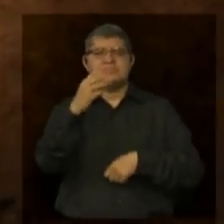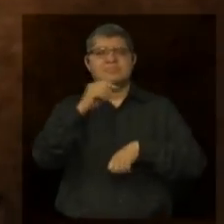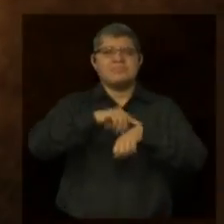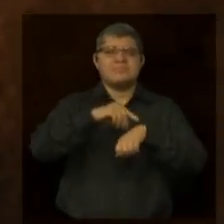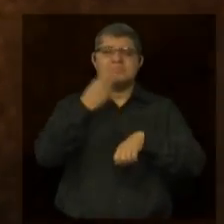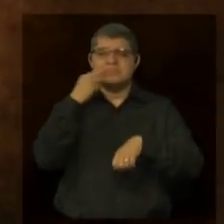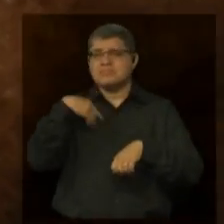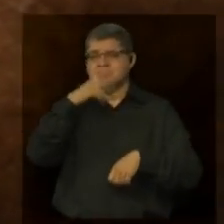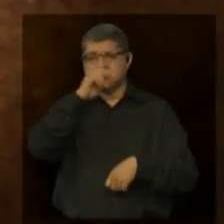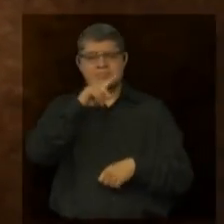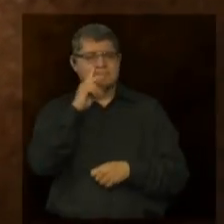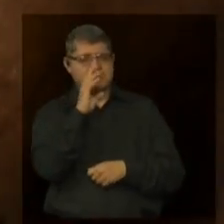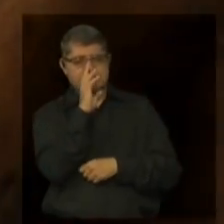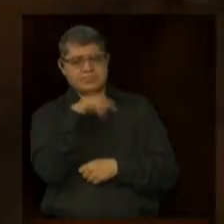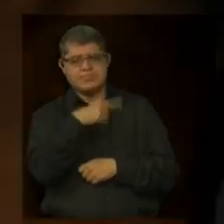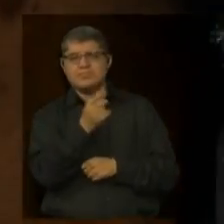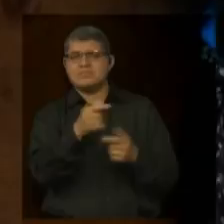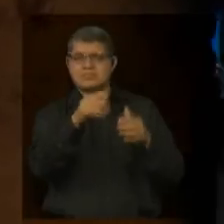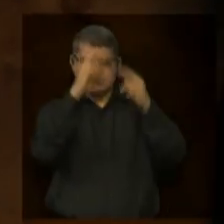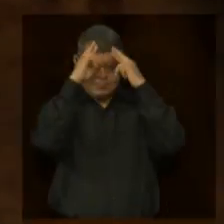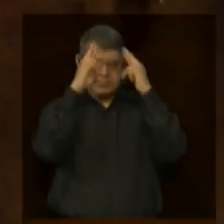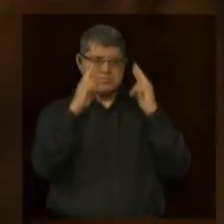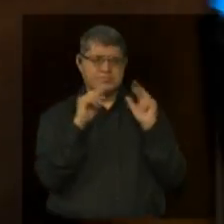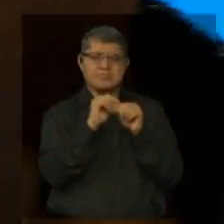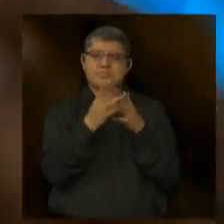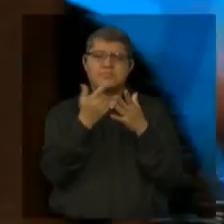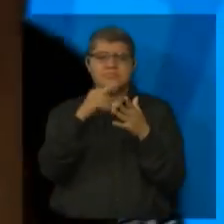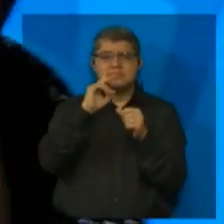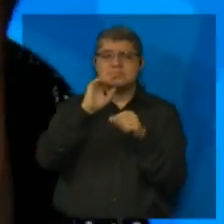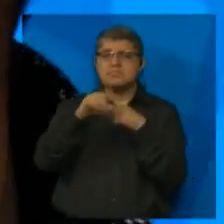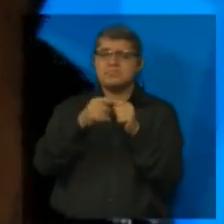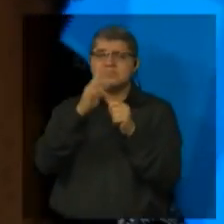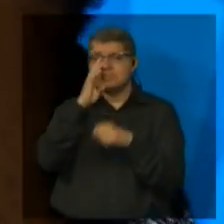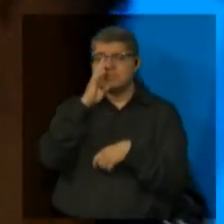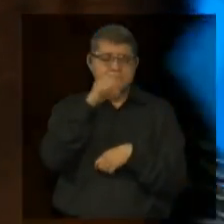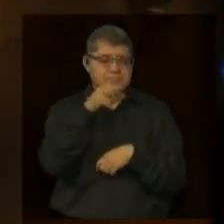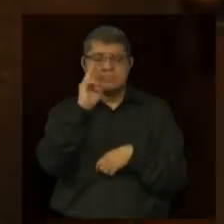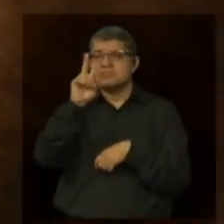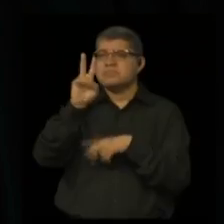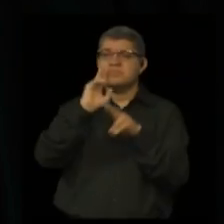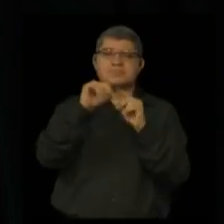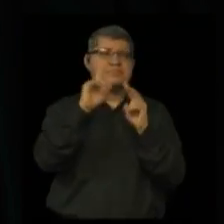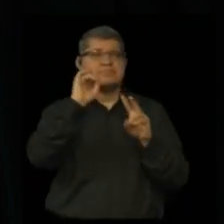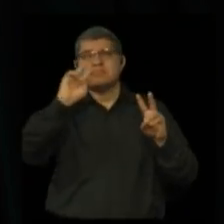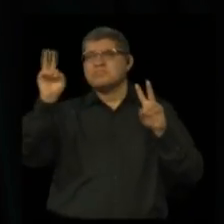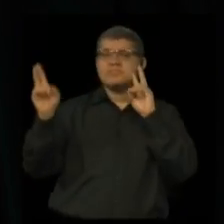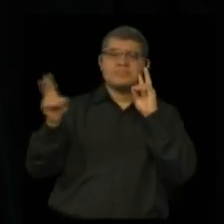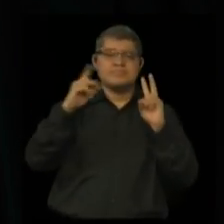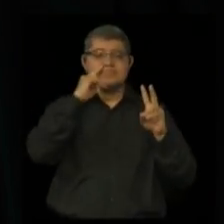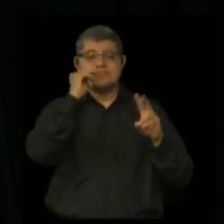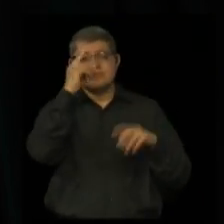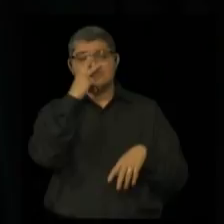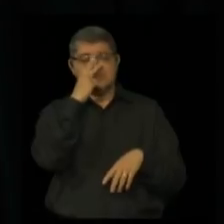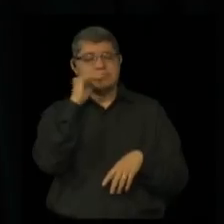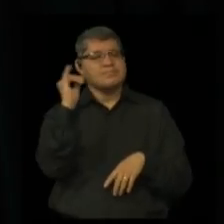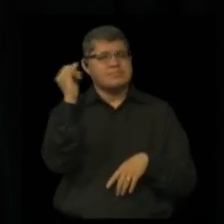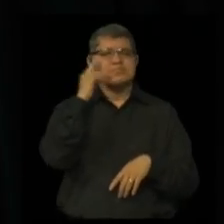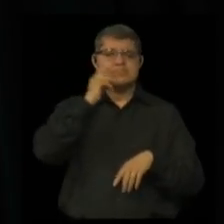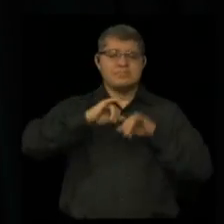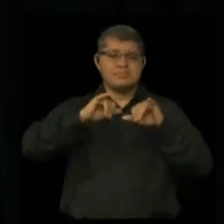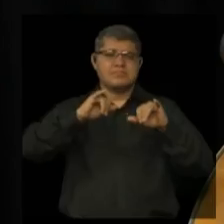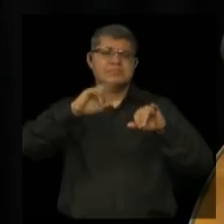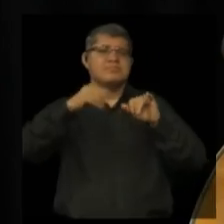professor achava que era de respeito a ele, porque Entendi. Eu não conseguia ficar prestando atenção na aula. E eu acho isso importante